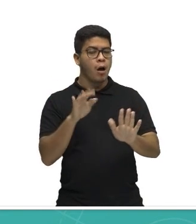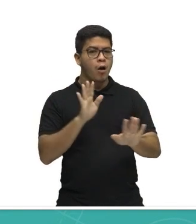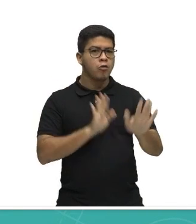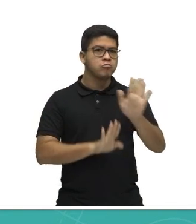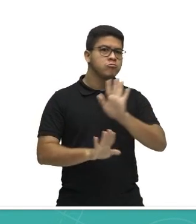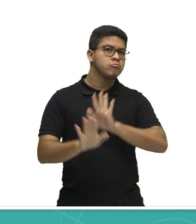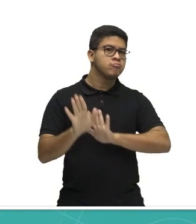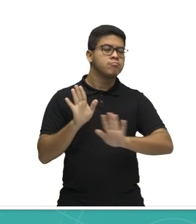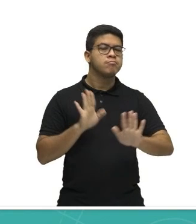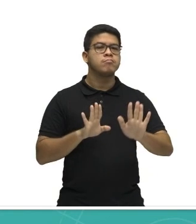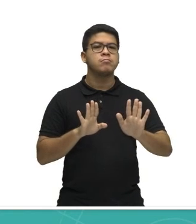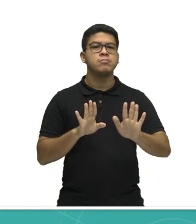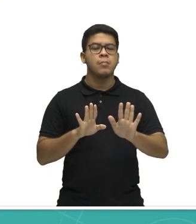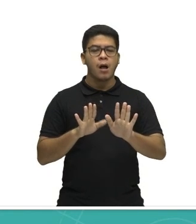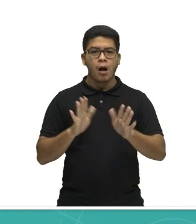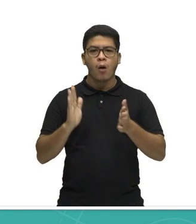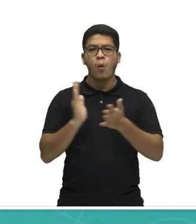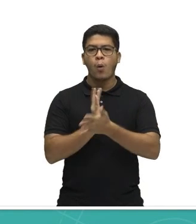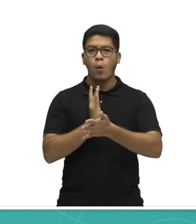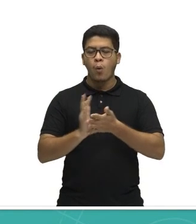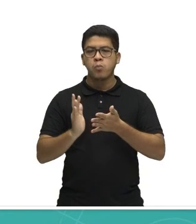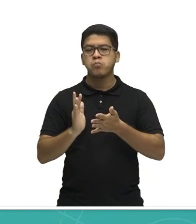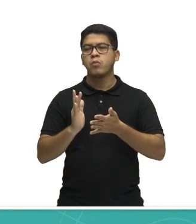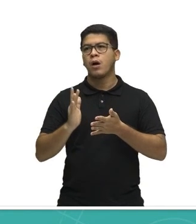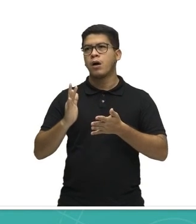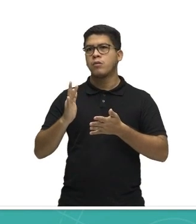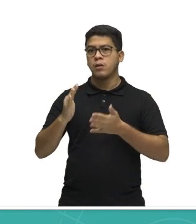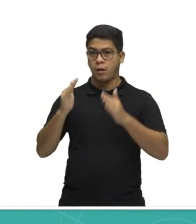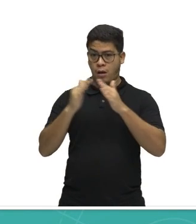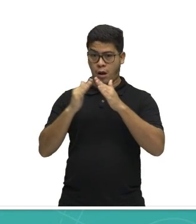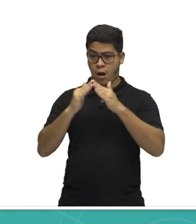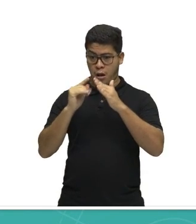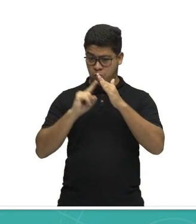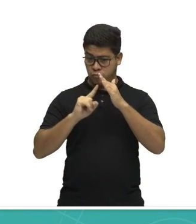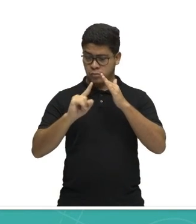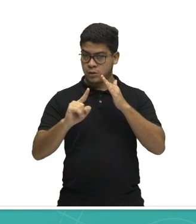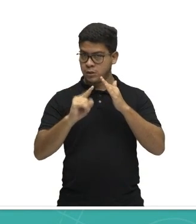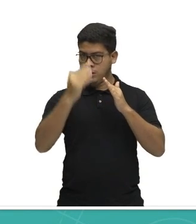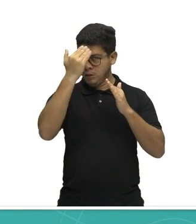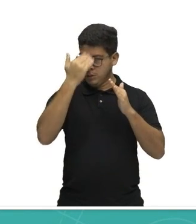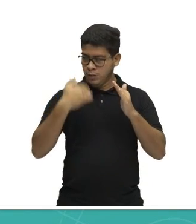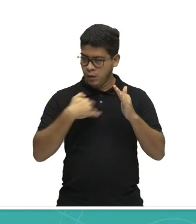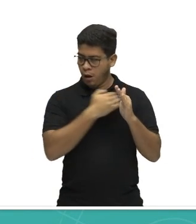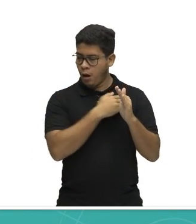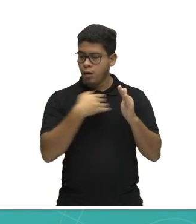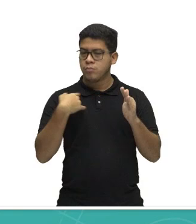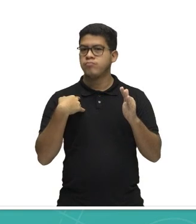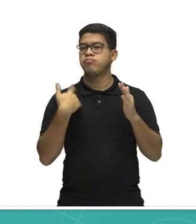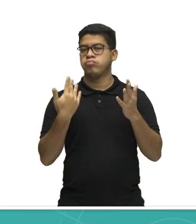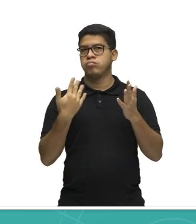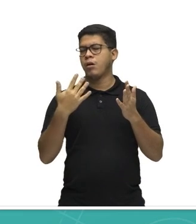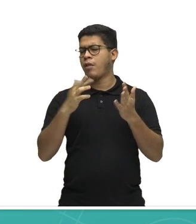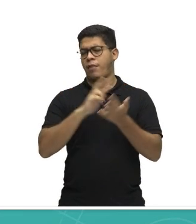Alguns, quando saem de casa, faz o sinal da cruz, isso para proteger. Então, são várias superstições.